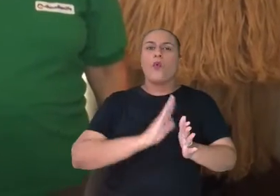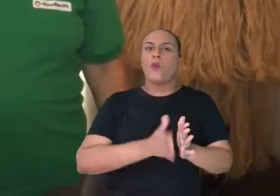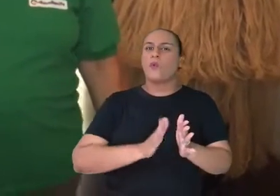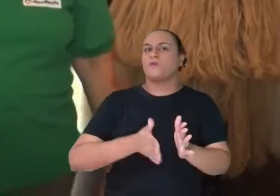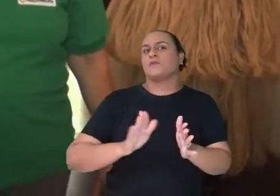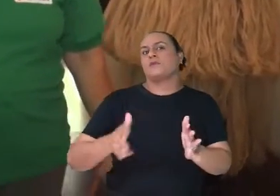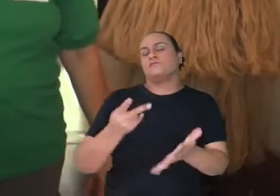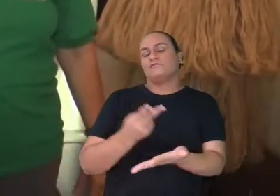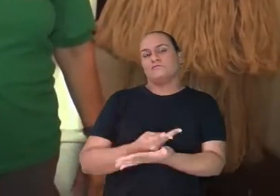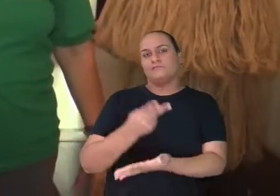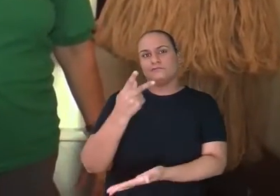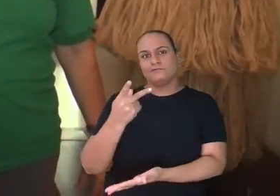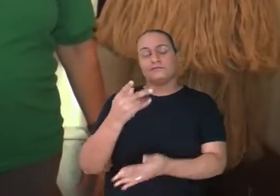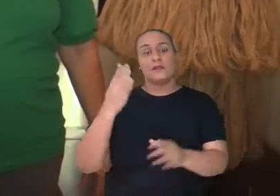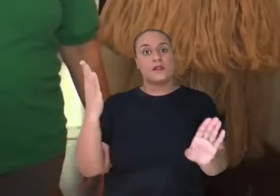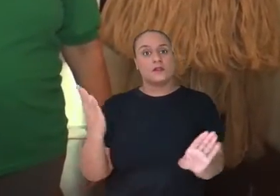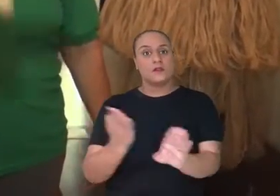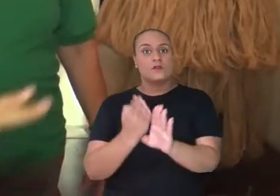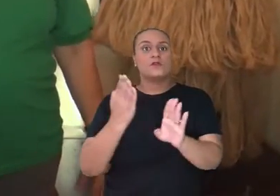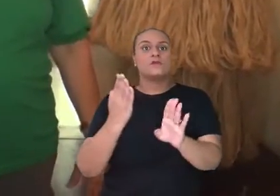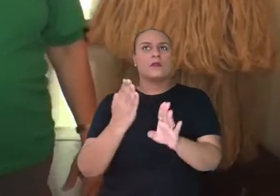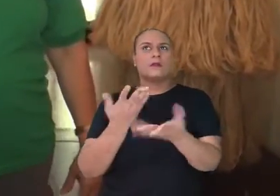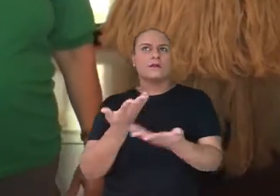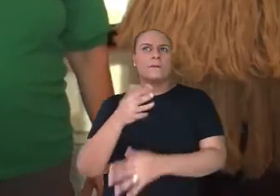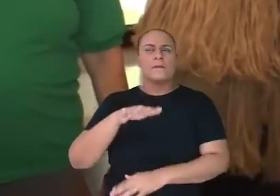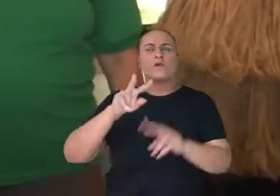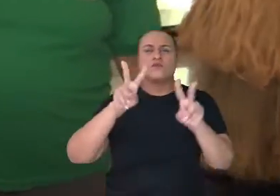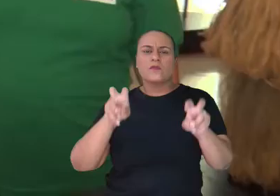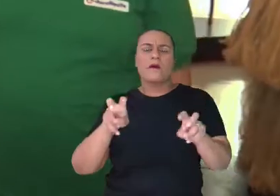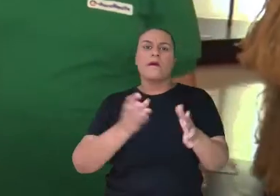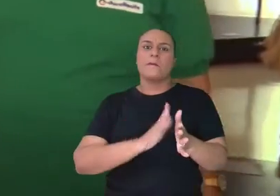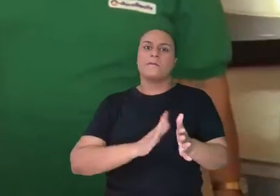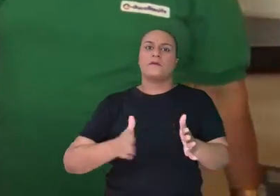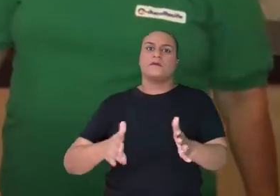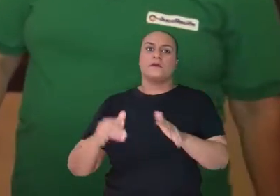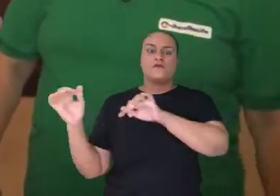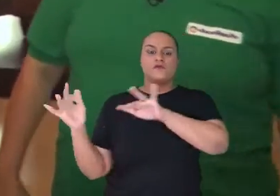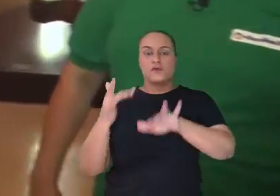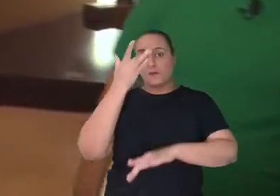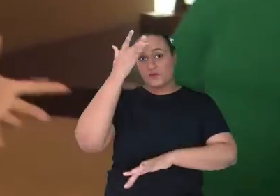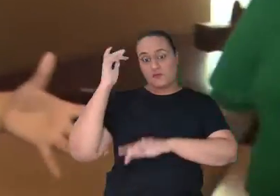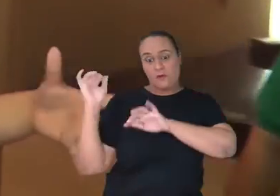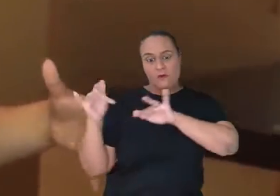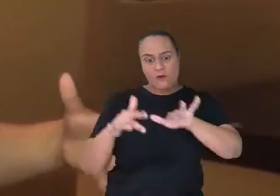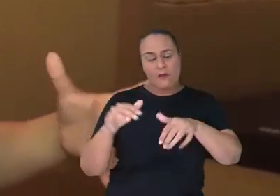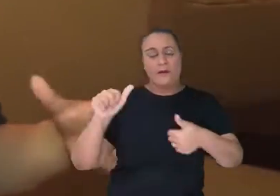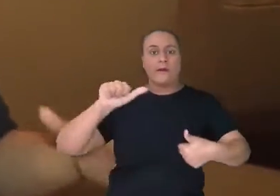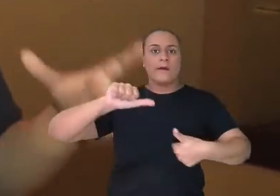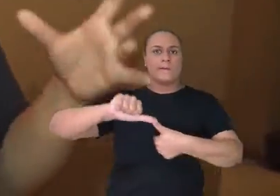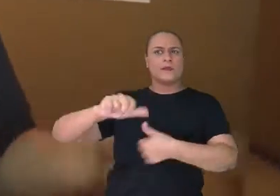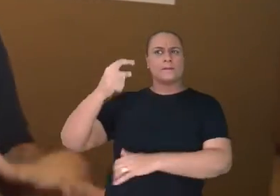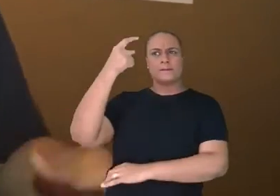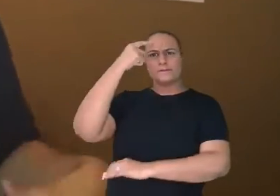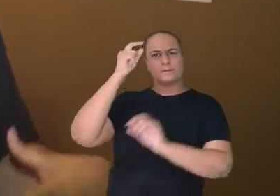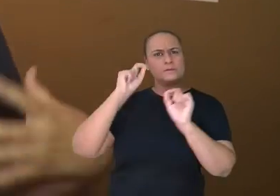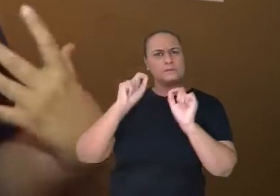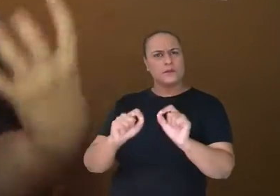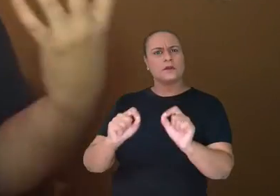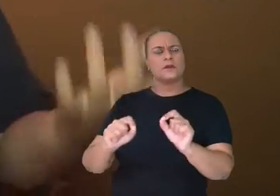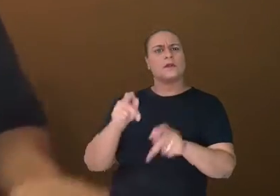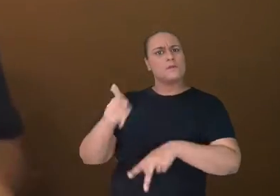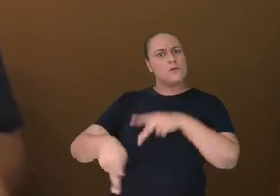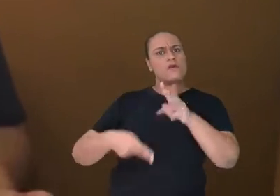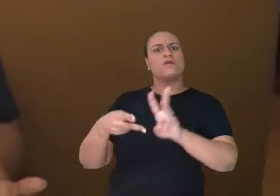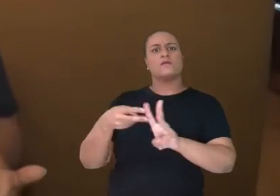deu, essa descoberta, entre aspas, esse processo de invasão dos portugueses na América, e a gente pensar que os indígenas